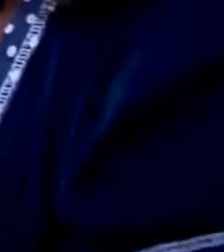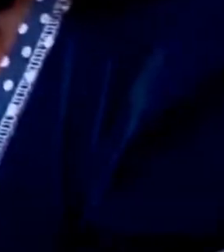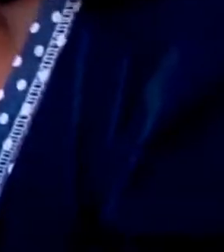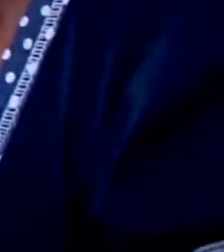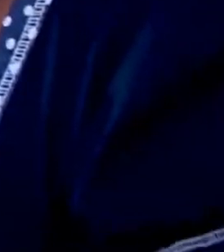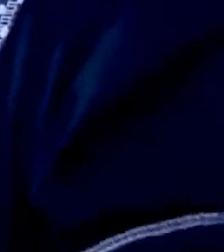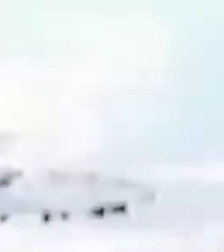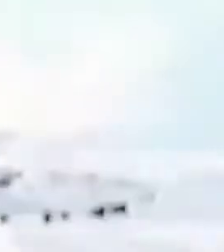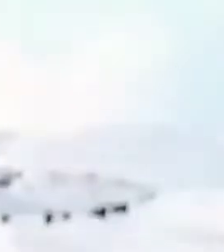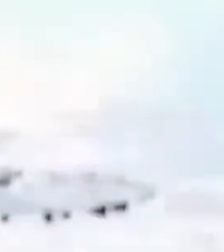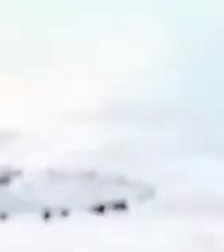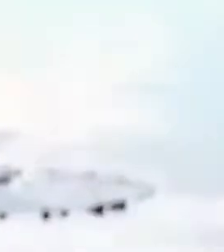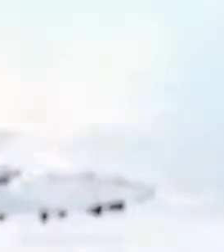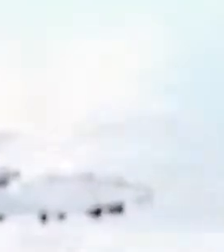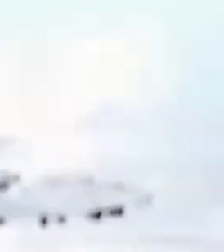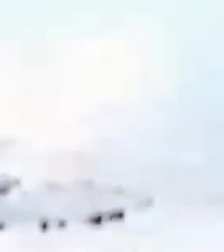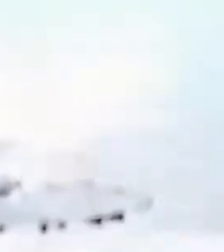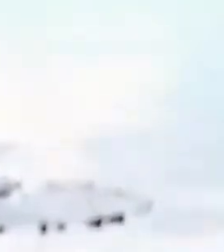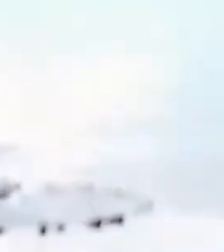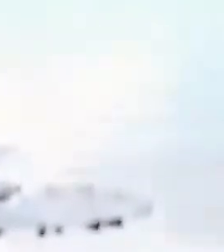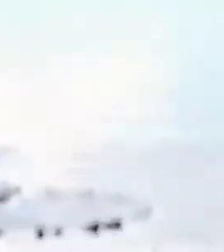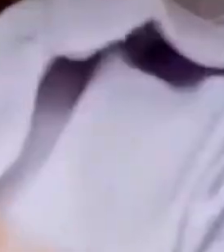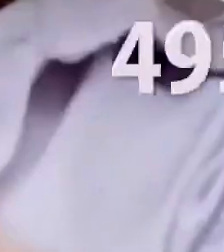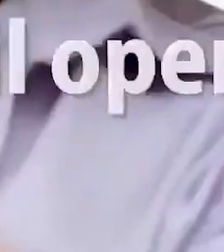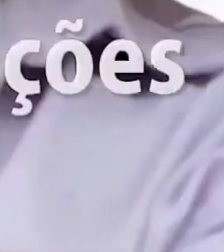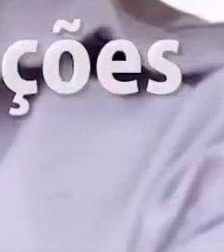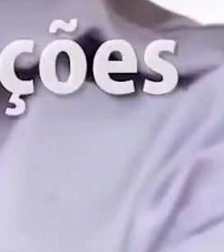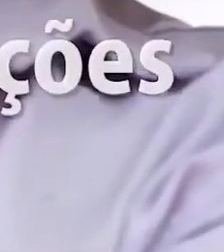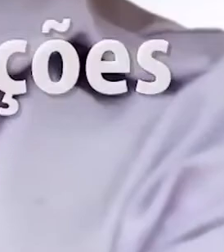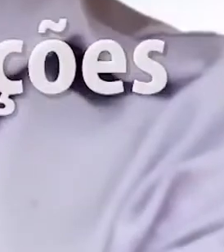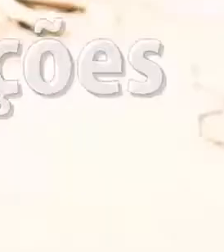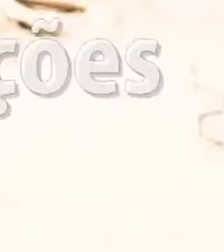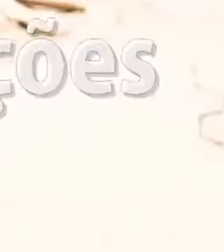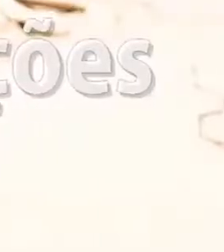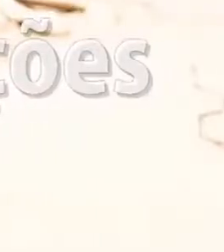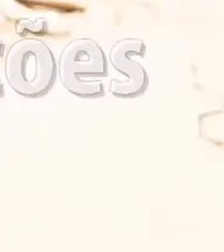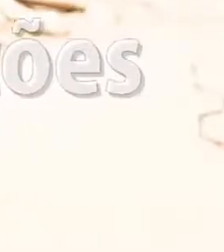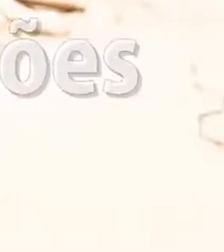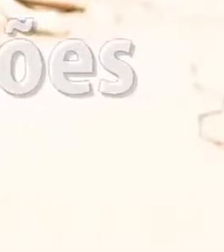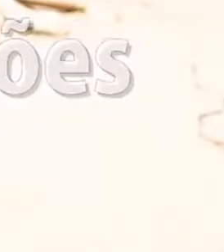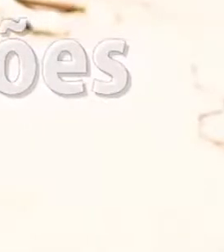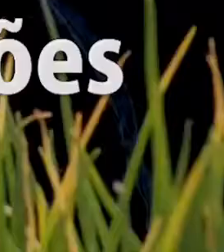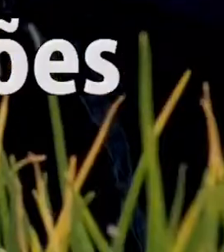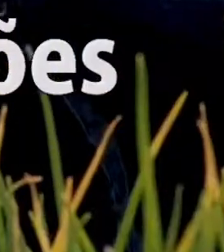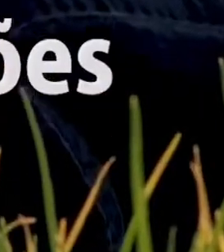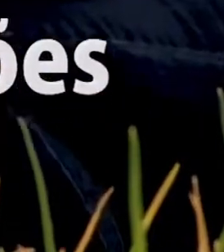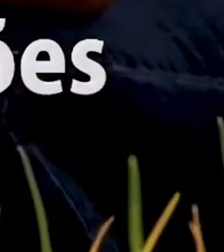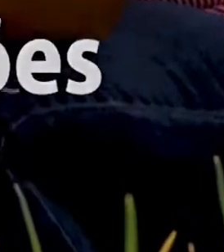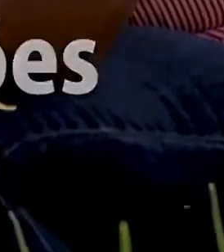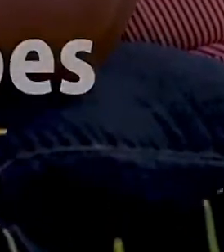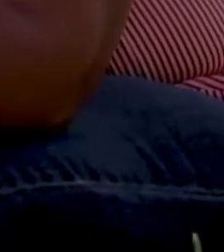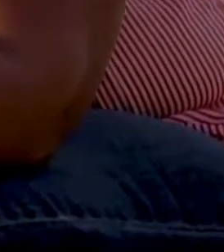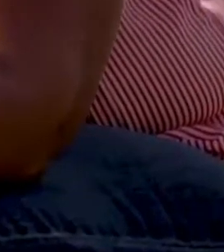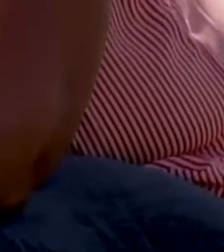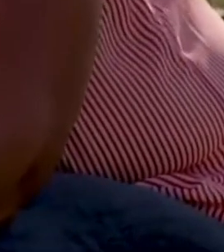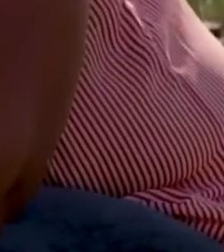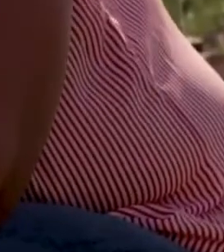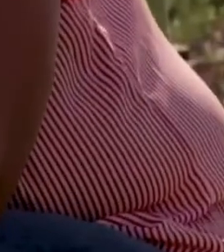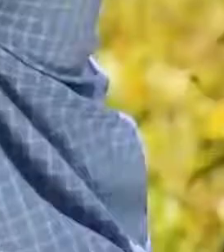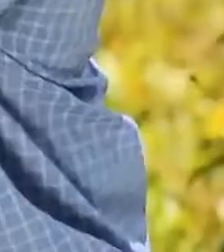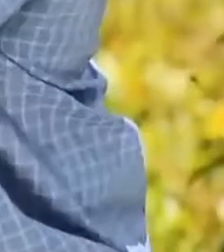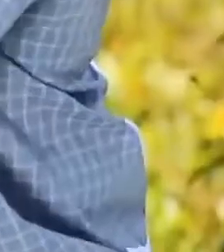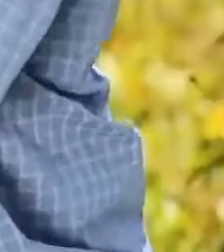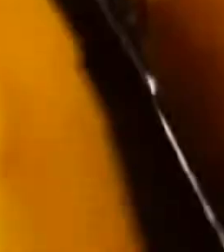Dona Jaqueline, na pesca do seu Antônio, na produção do seu Zé do Colural, na horta da Dona Maria da